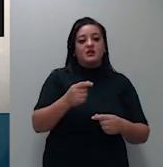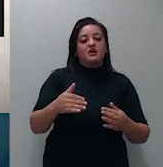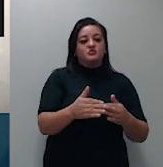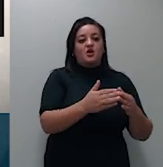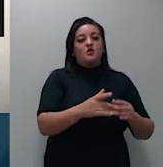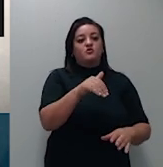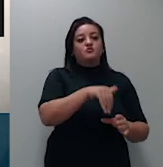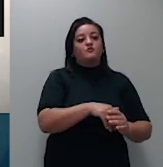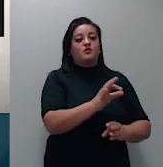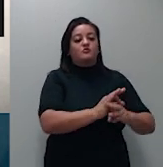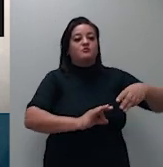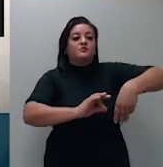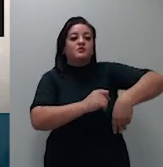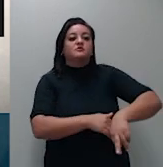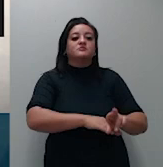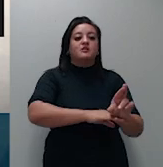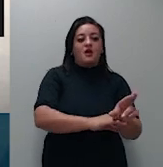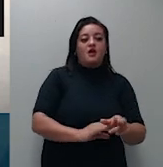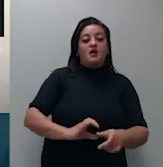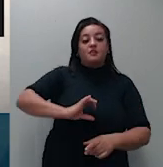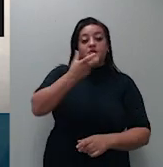do relator decisão